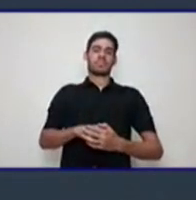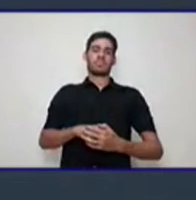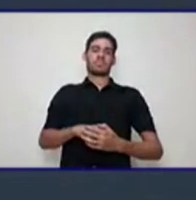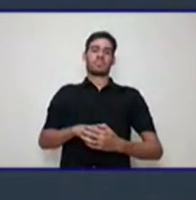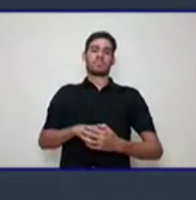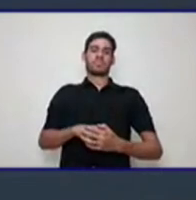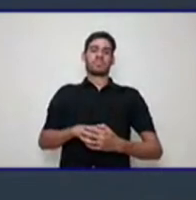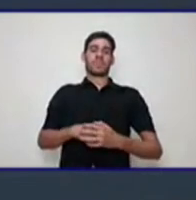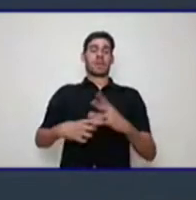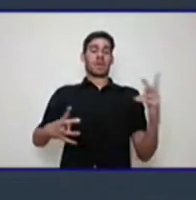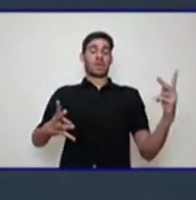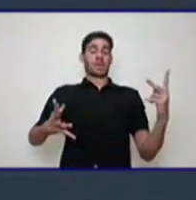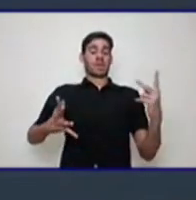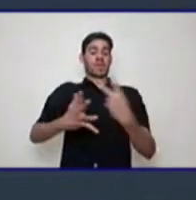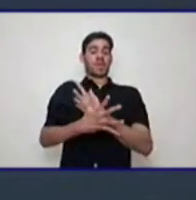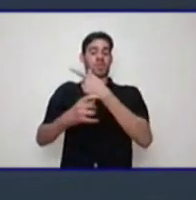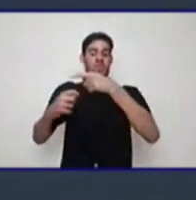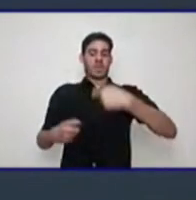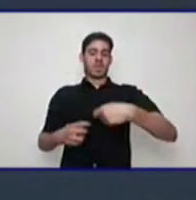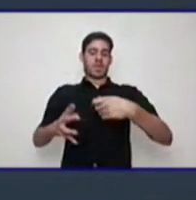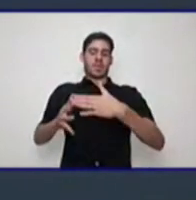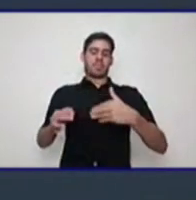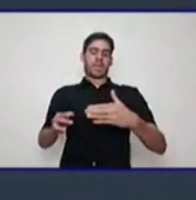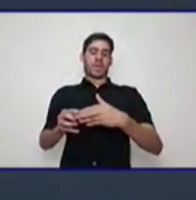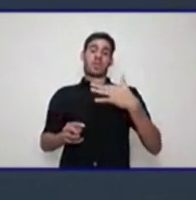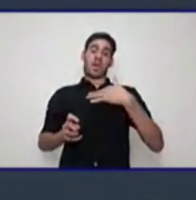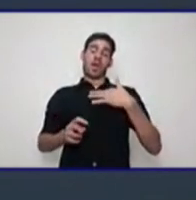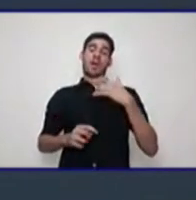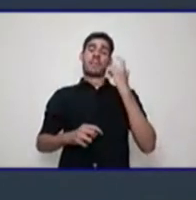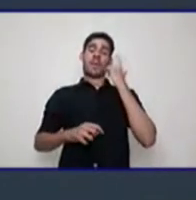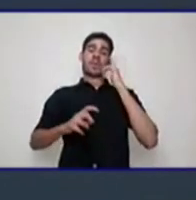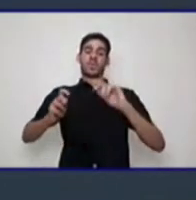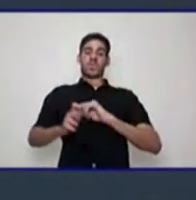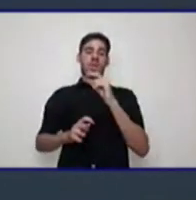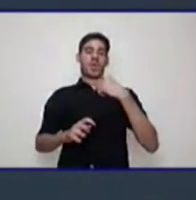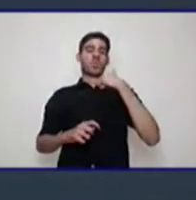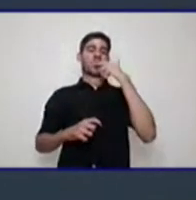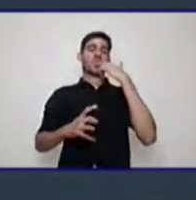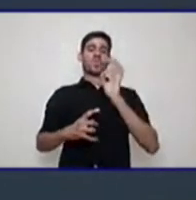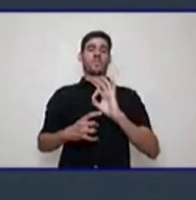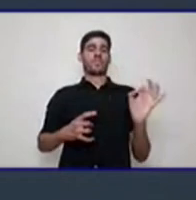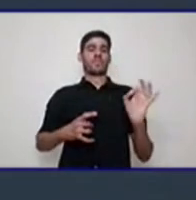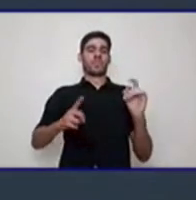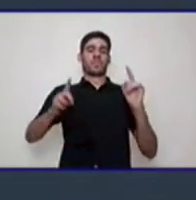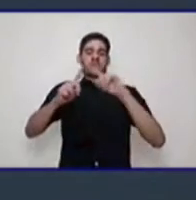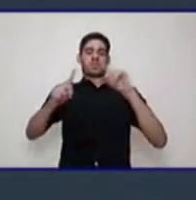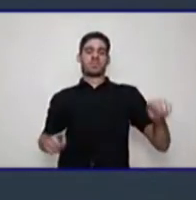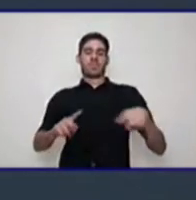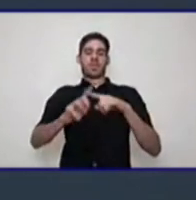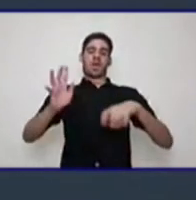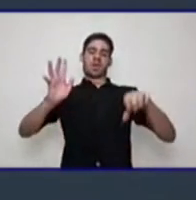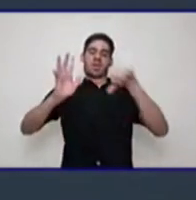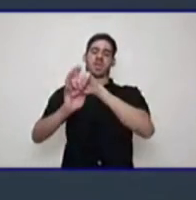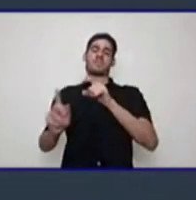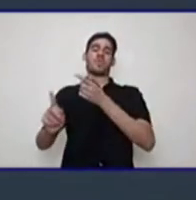motivou essa demanda, a minha questão aqui, eu não tenho nenhuma dúvida de enquadrar como crime contra a